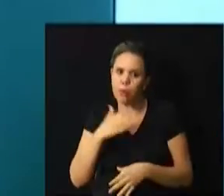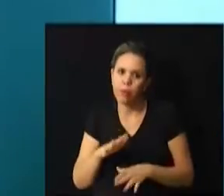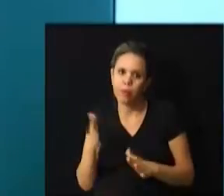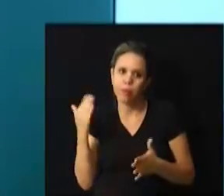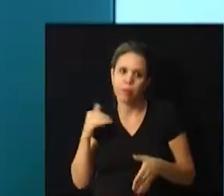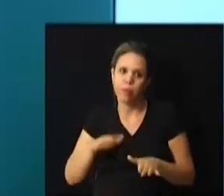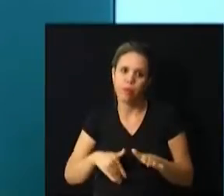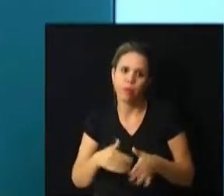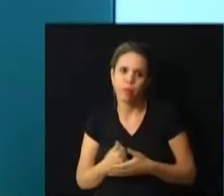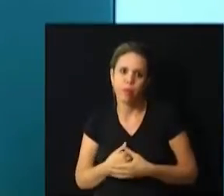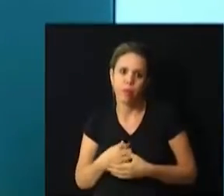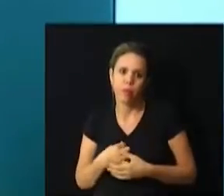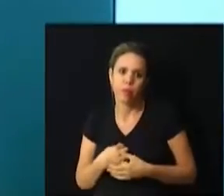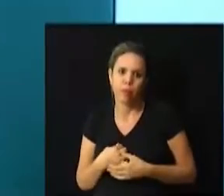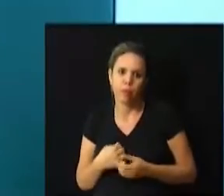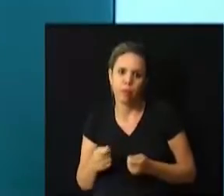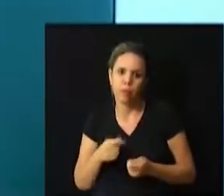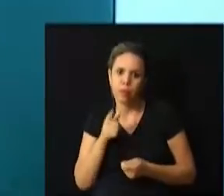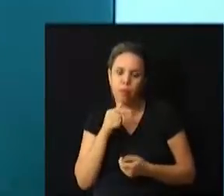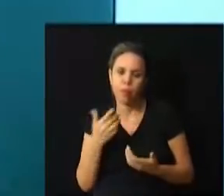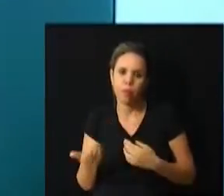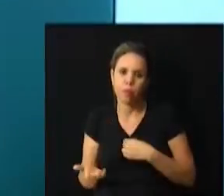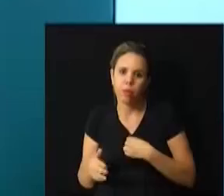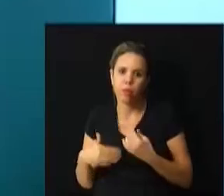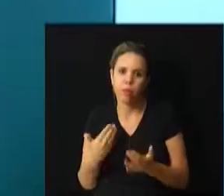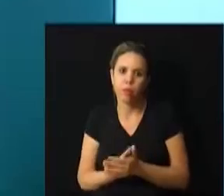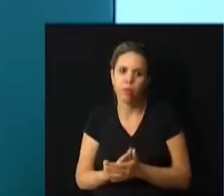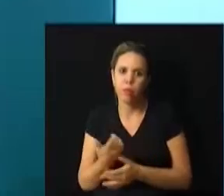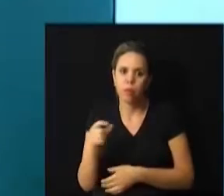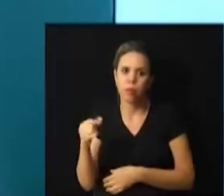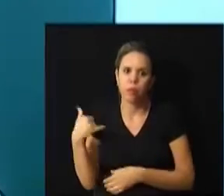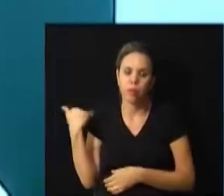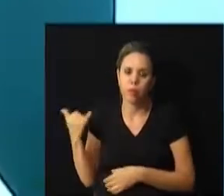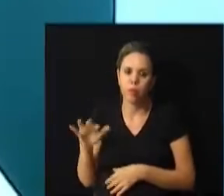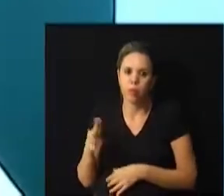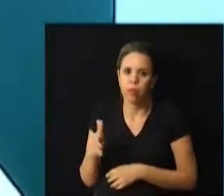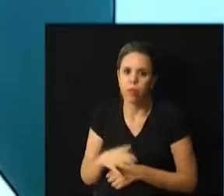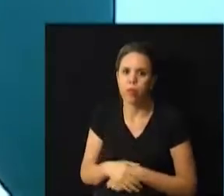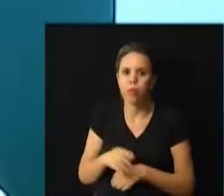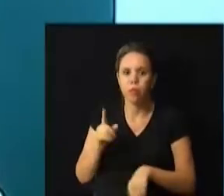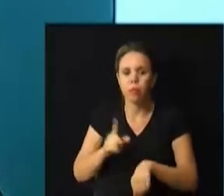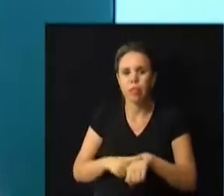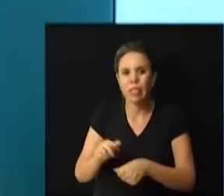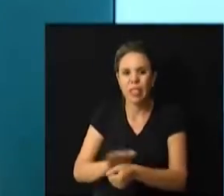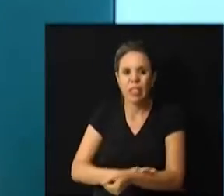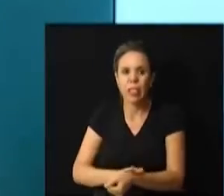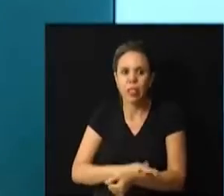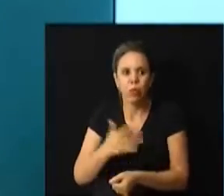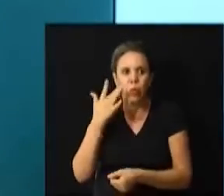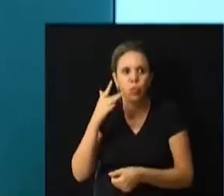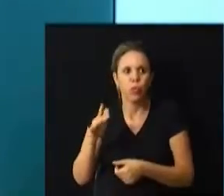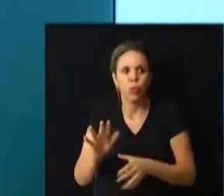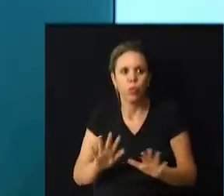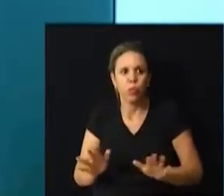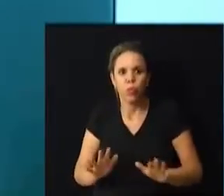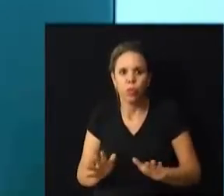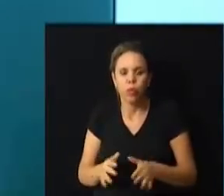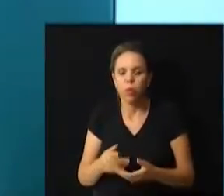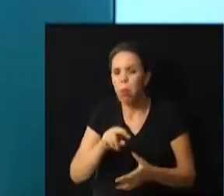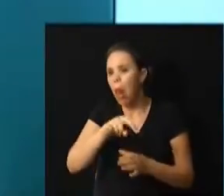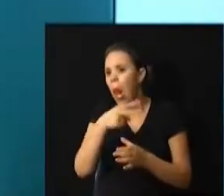nenhuma criança, apesar de saber nadar, lida bem com água até os 10 anos de idade, mais ou menos, na hora do estresse,